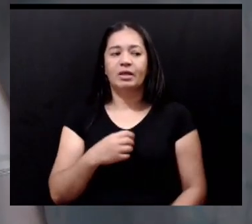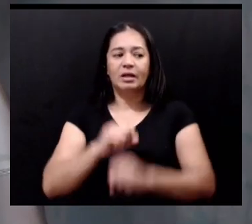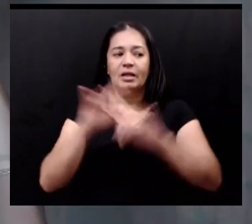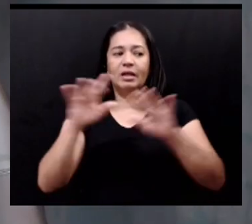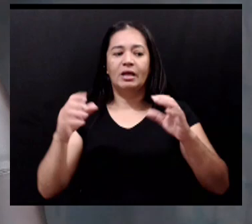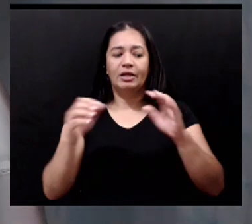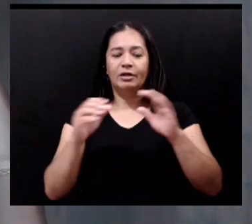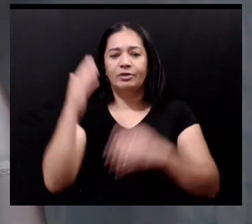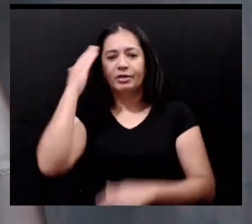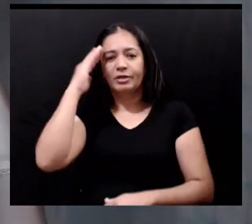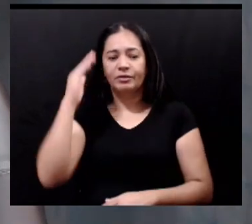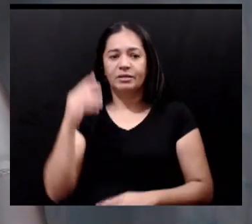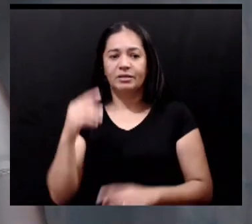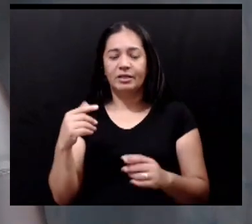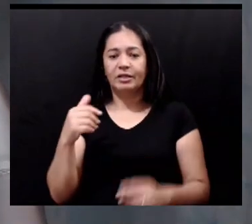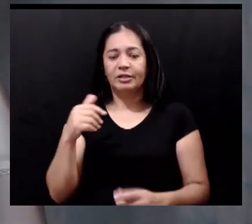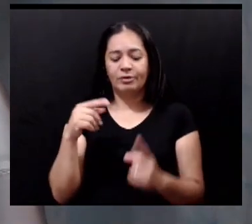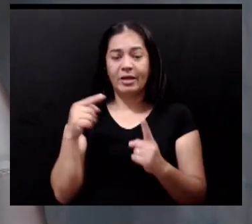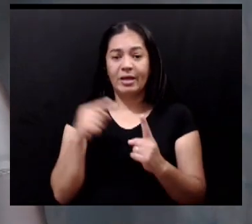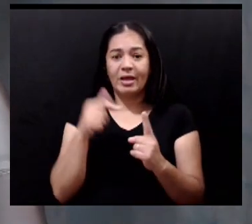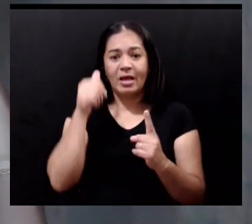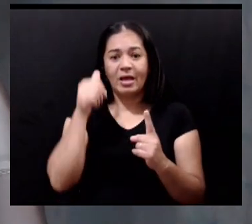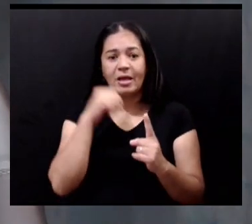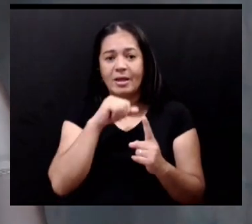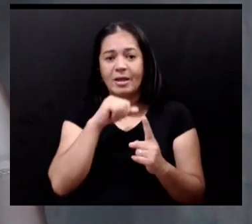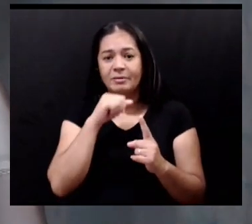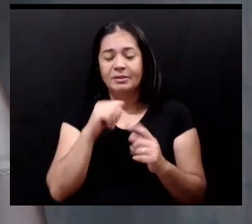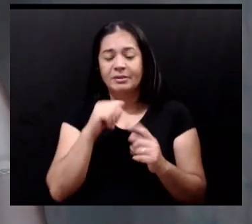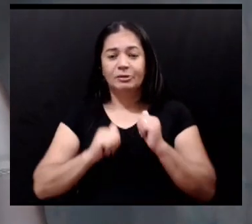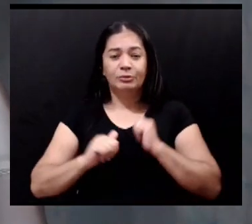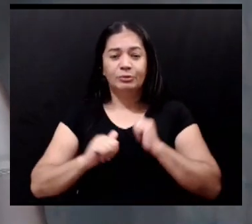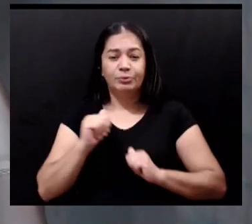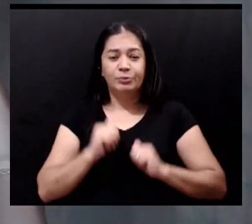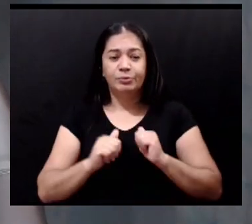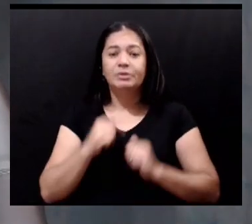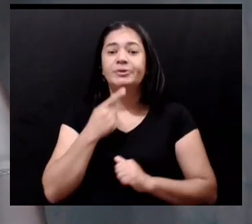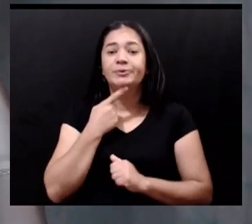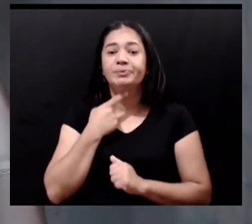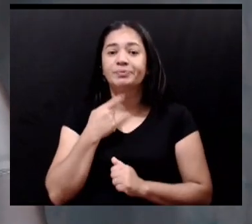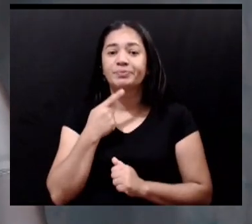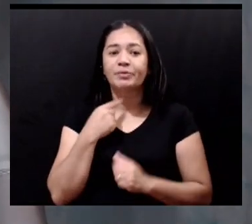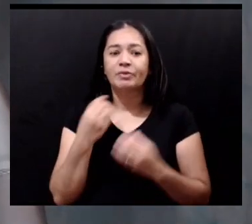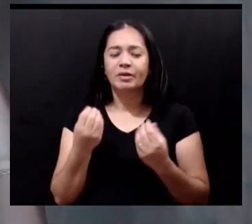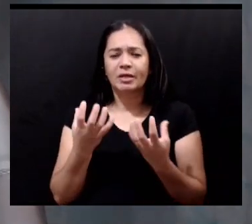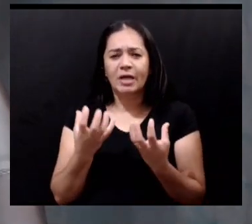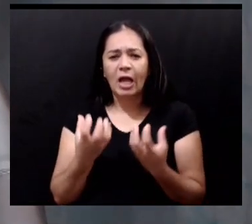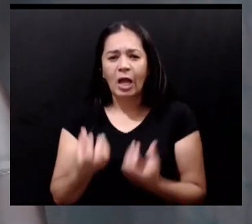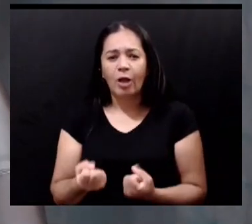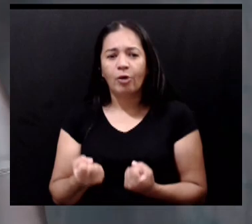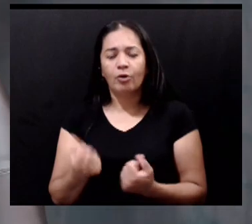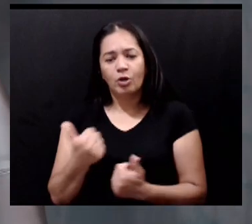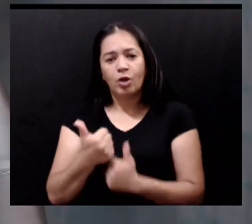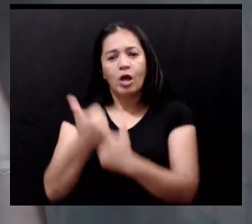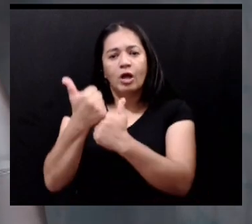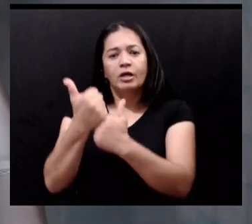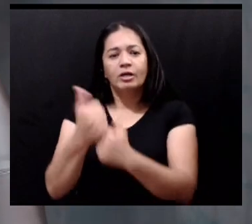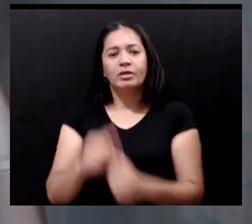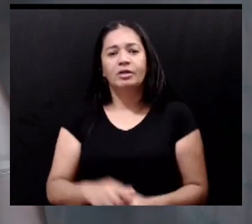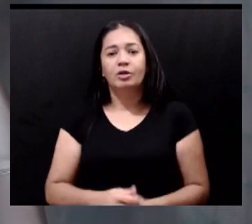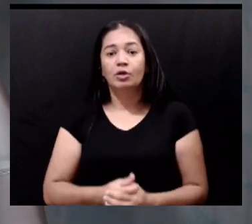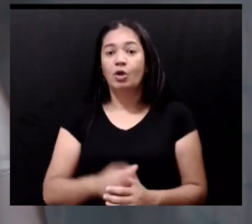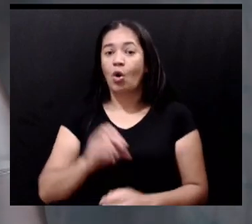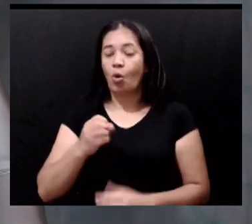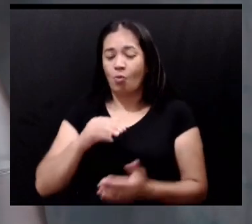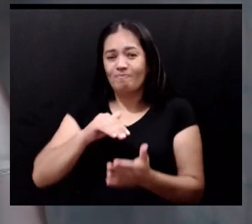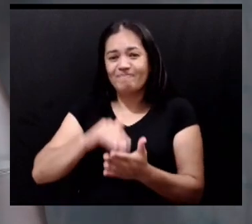exista um anseio, né, um desejo muito grande de acolher, ou de dar suporte, ou de arrancar aquela dor deles